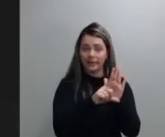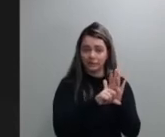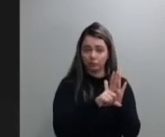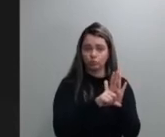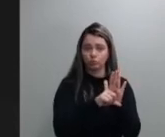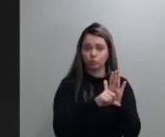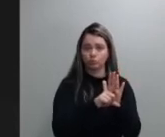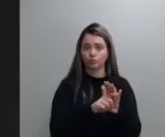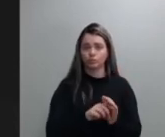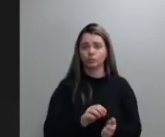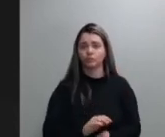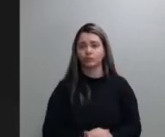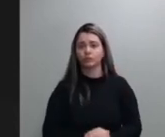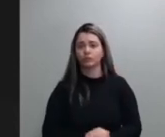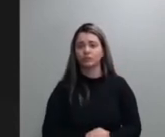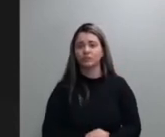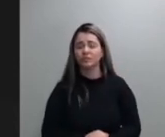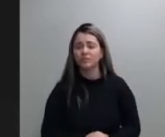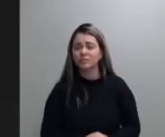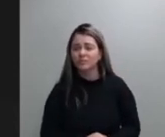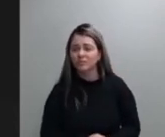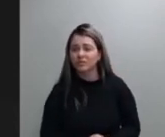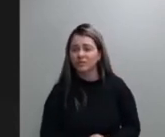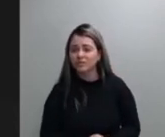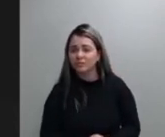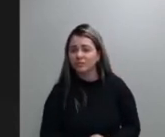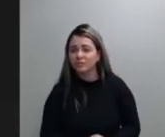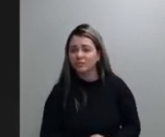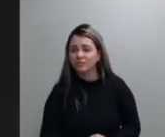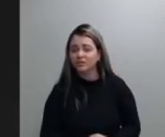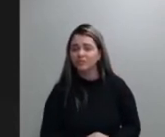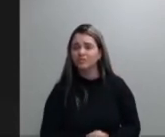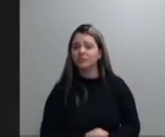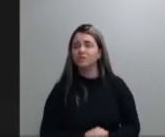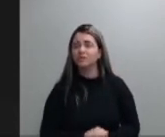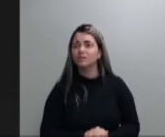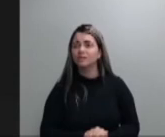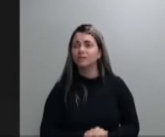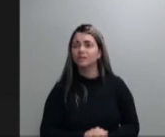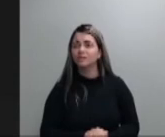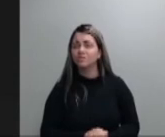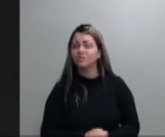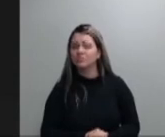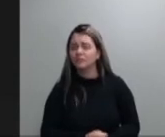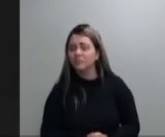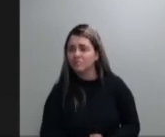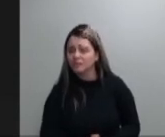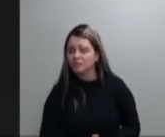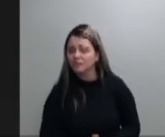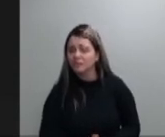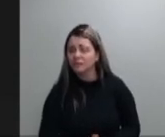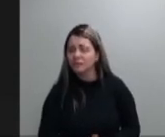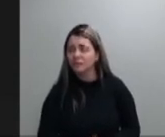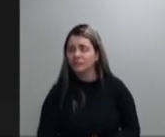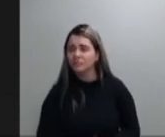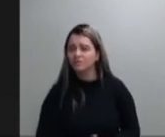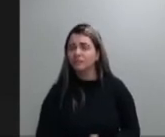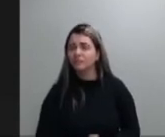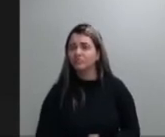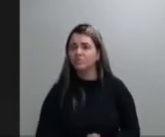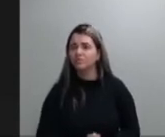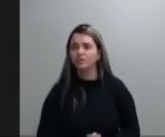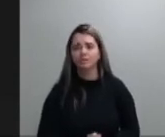o novo julgamento da lei de gerar necessidade de fixação ou modificação dos ônus de sucumbência anteriormente distribuídos em relação aos honorários recursais assim